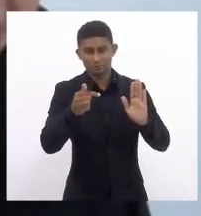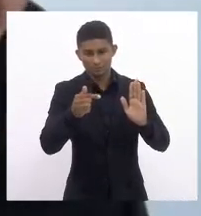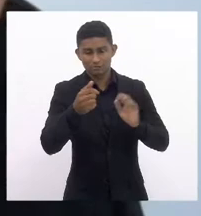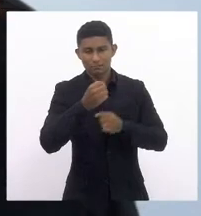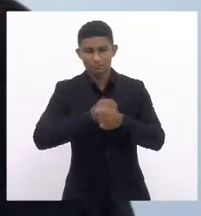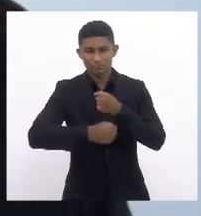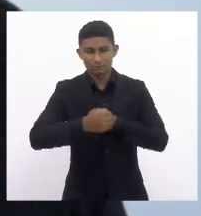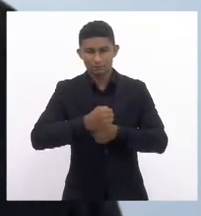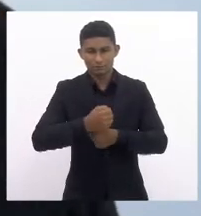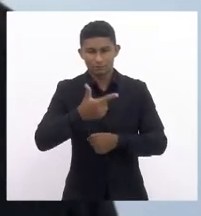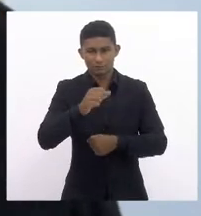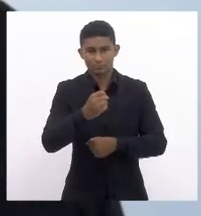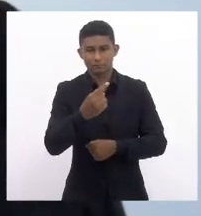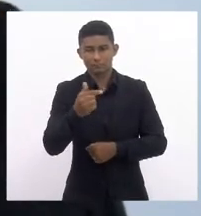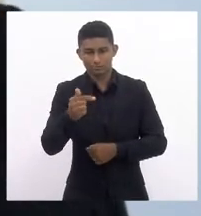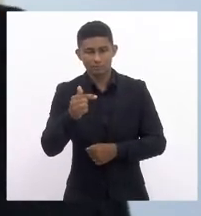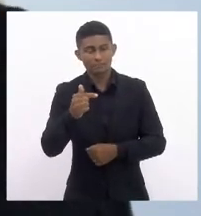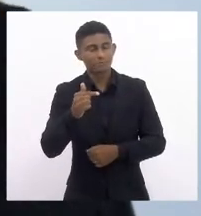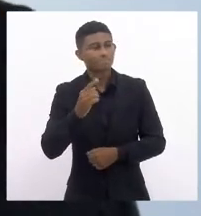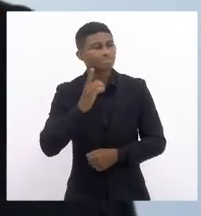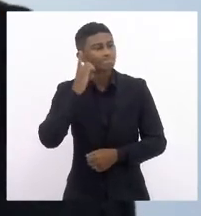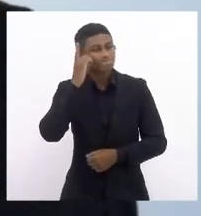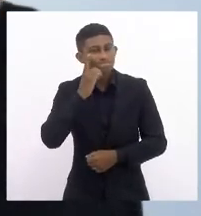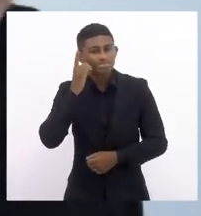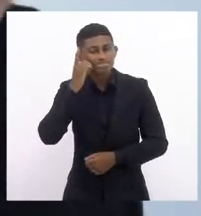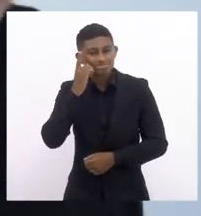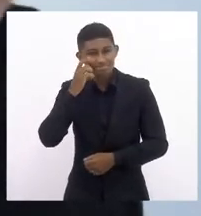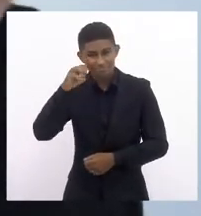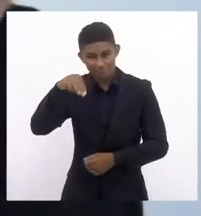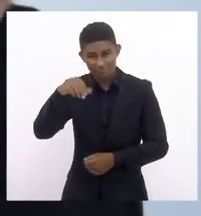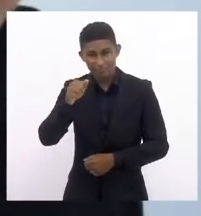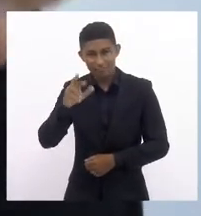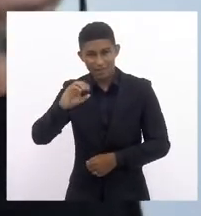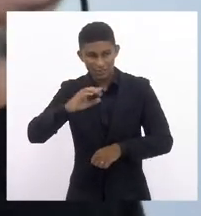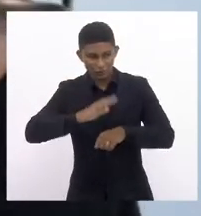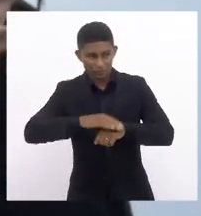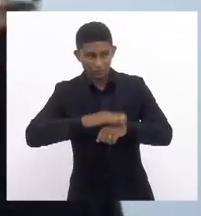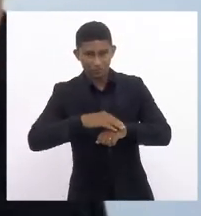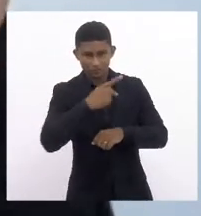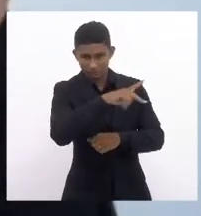do deputado Márcio Pacheco, é um projeto importantíssimo. Só que